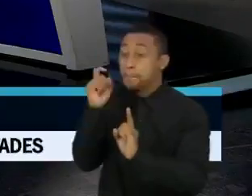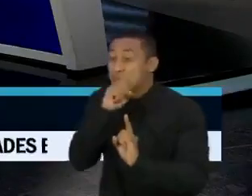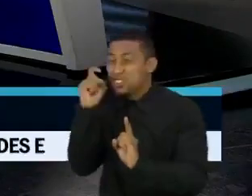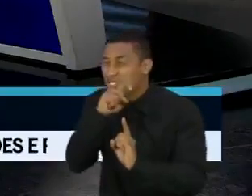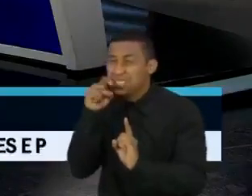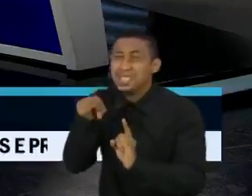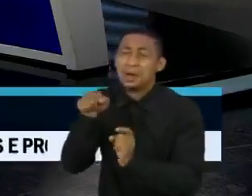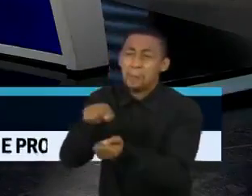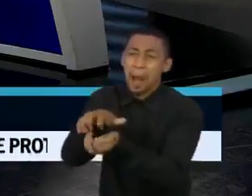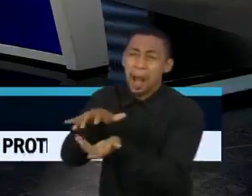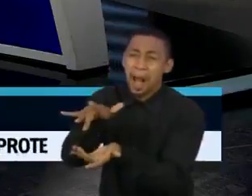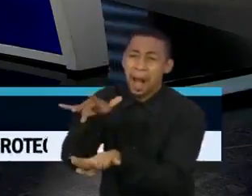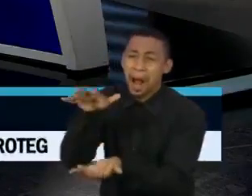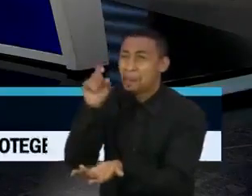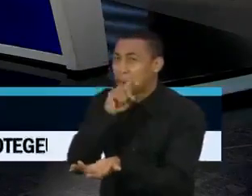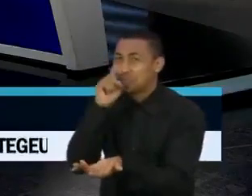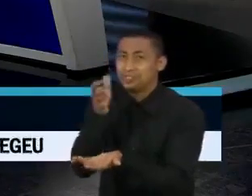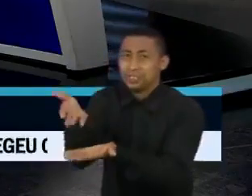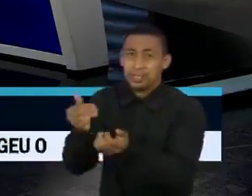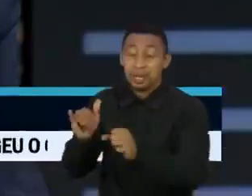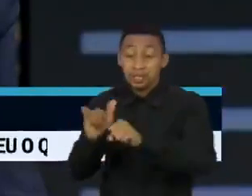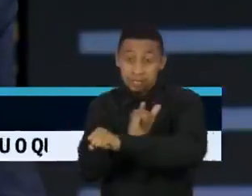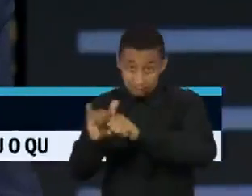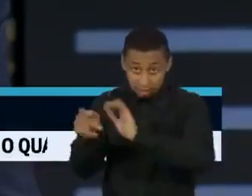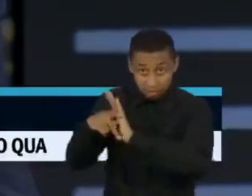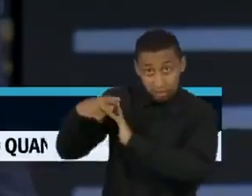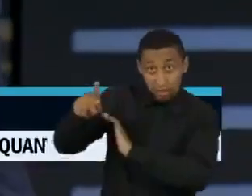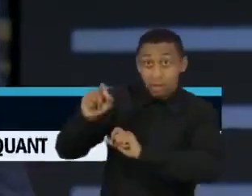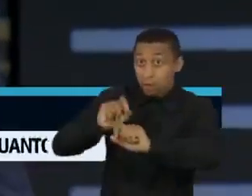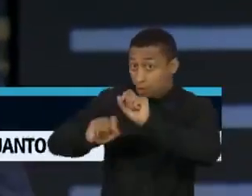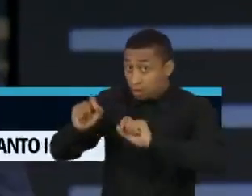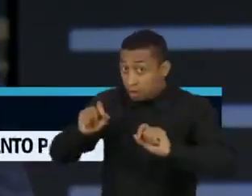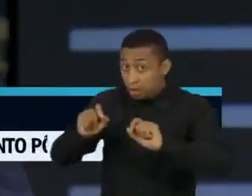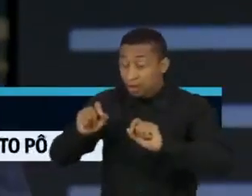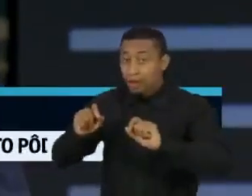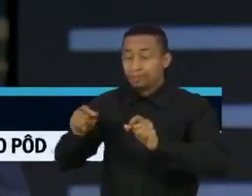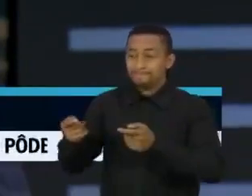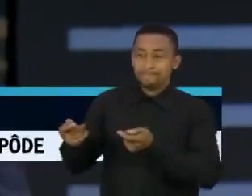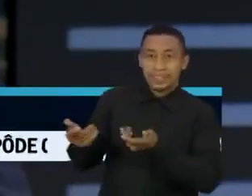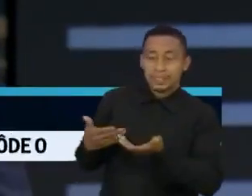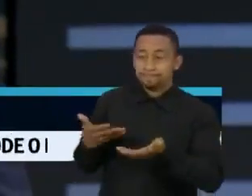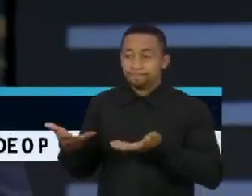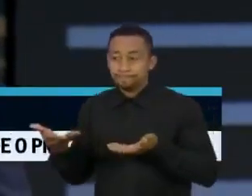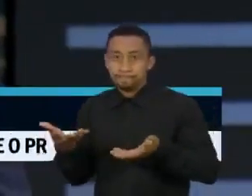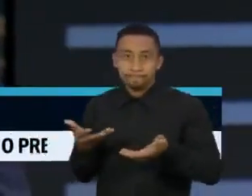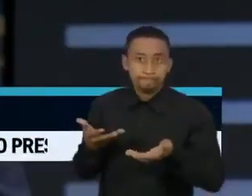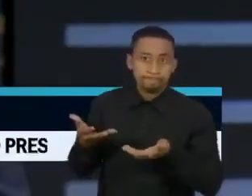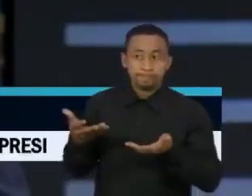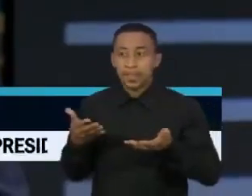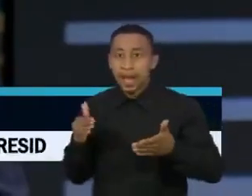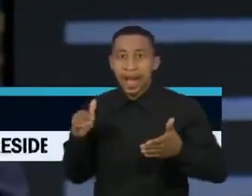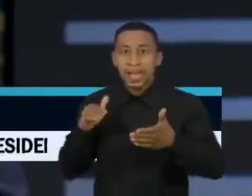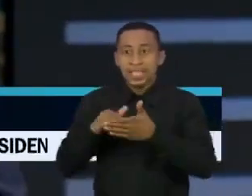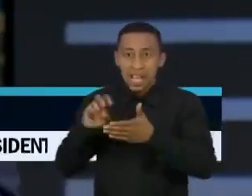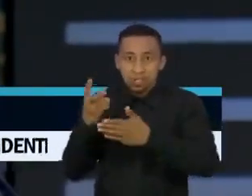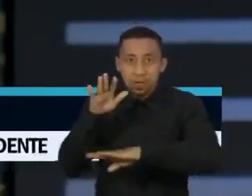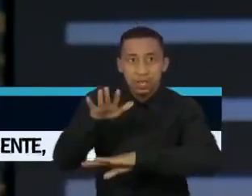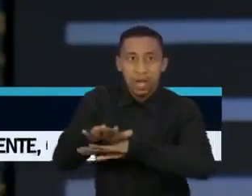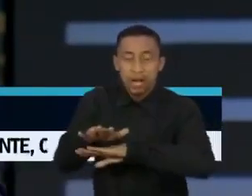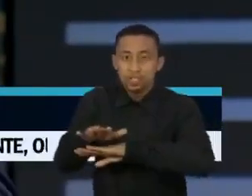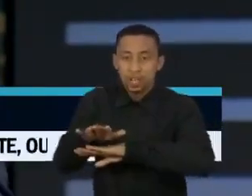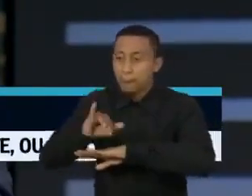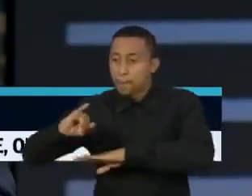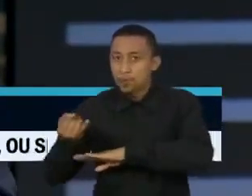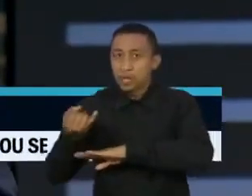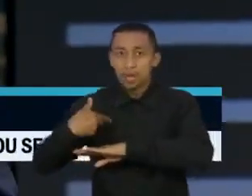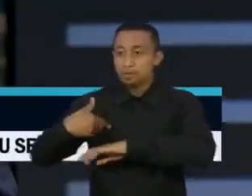a estratégia dele e caiu do cavalo é estratégia dele era levar até as dezessete horas porque aí pelo Regimento é suspensa qualquer reunião